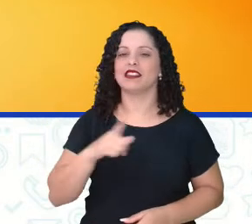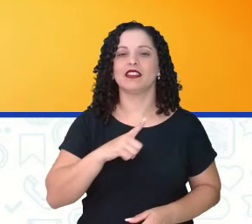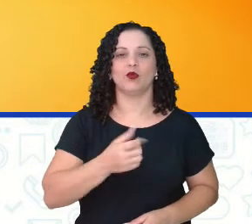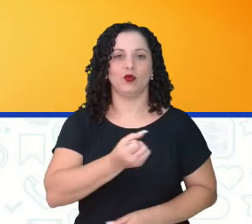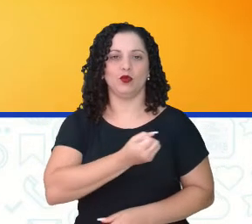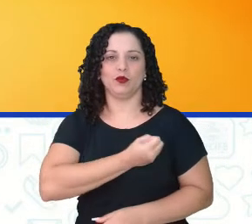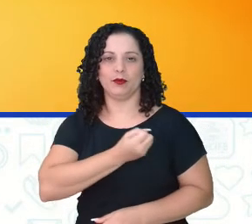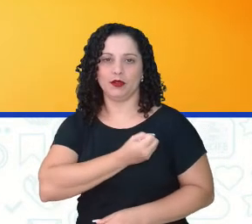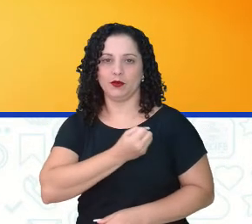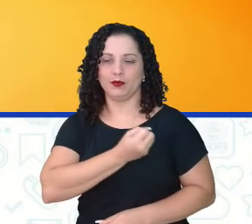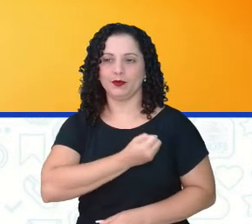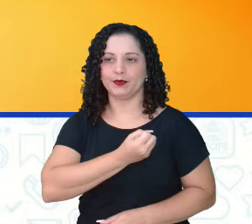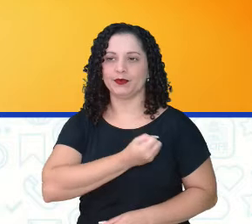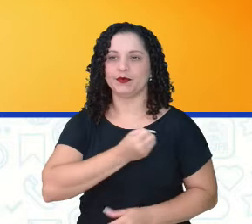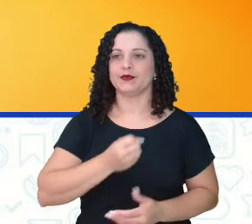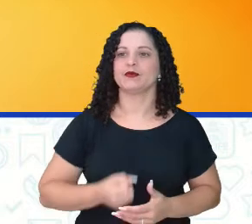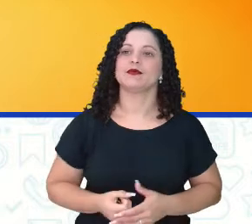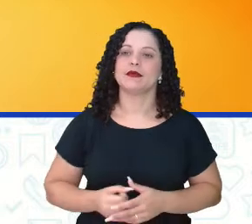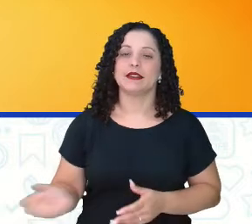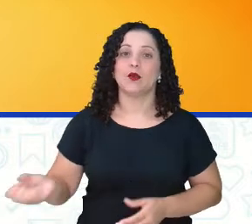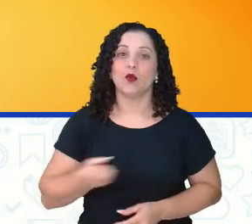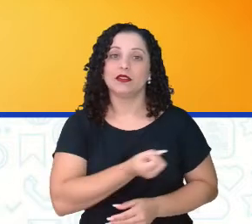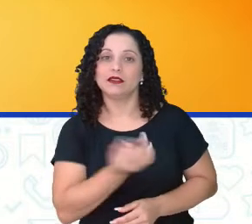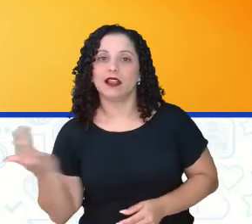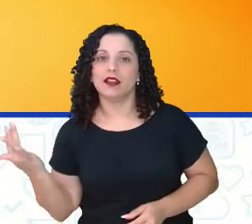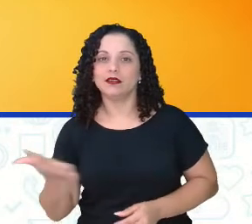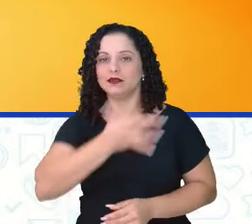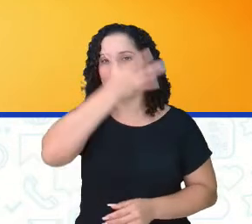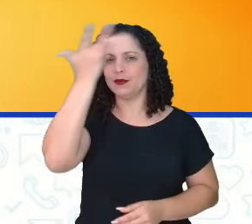já, de vacinados nesse dia,